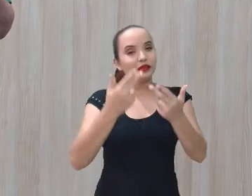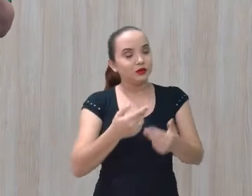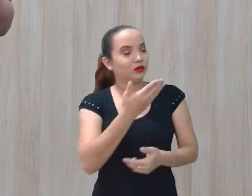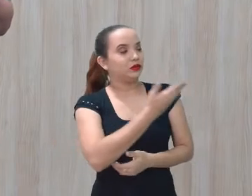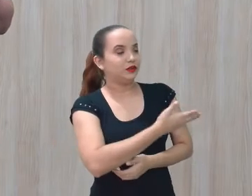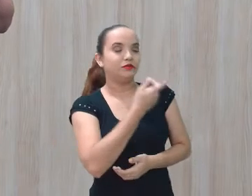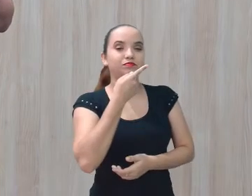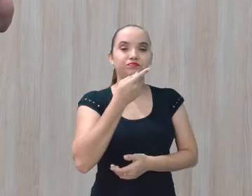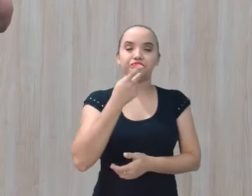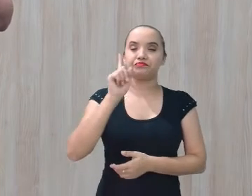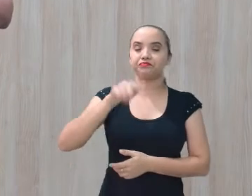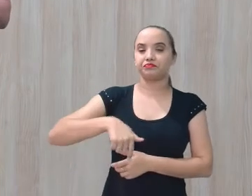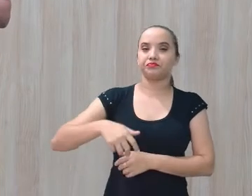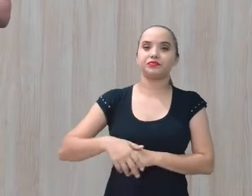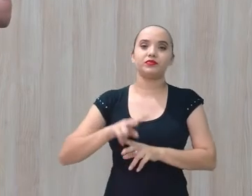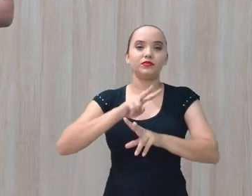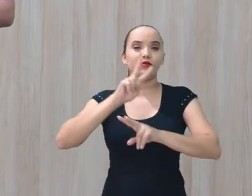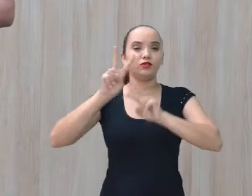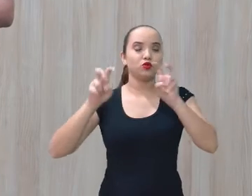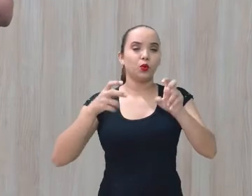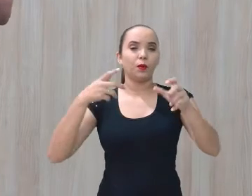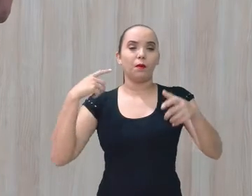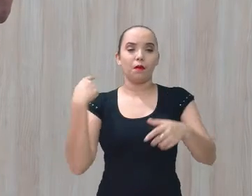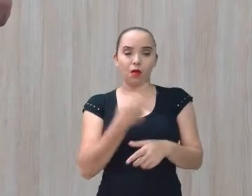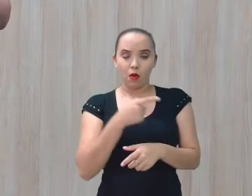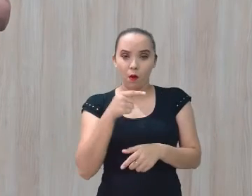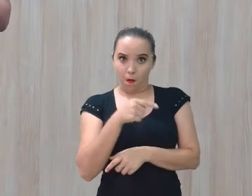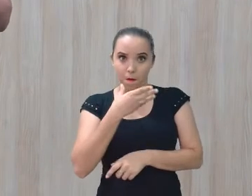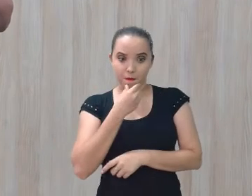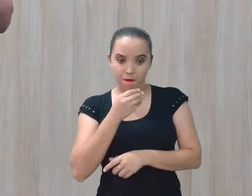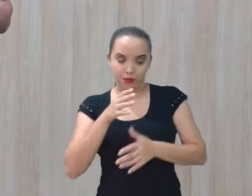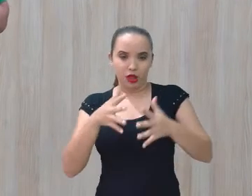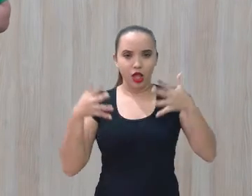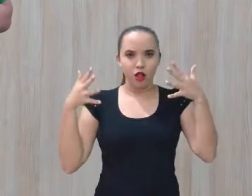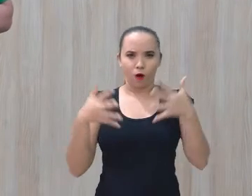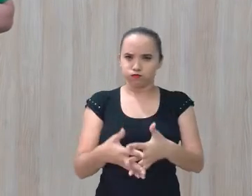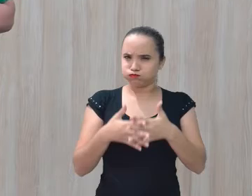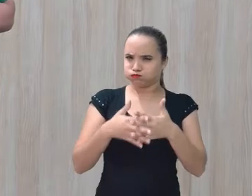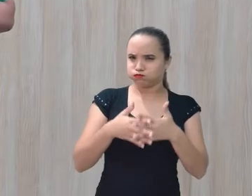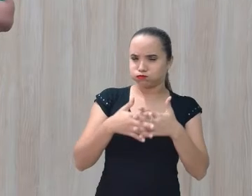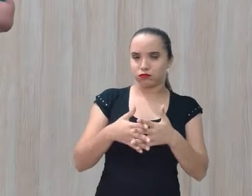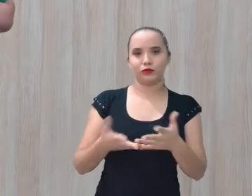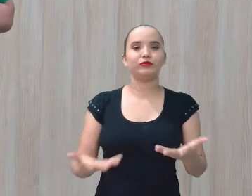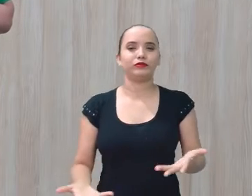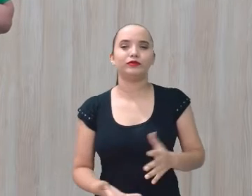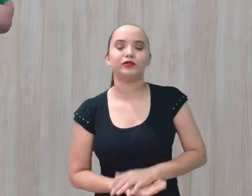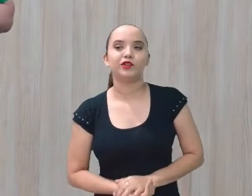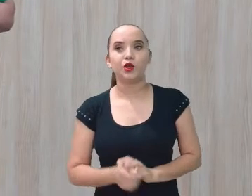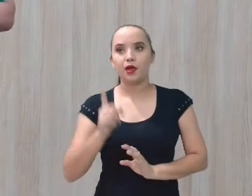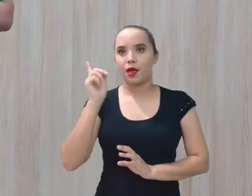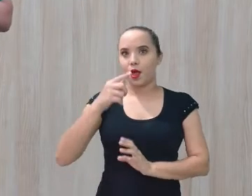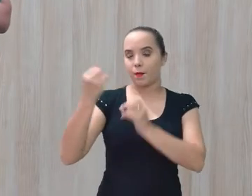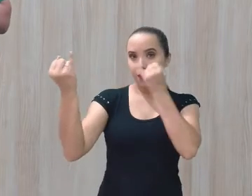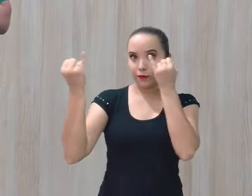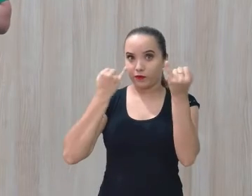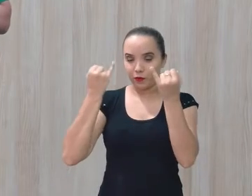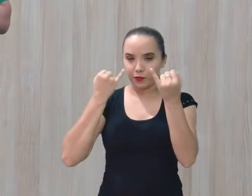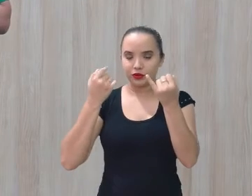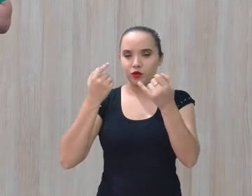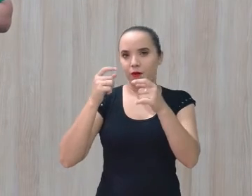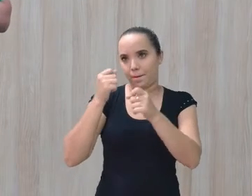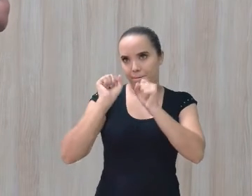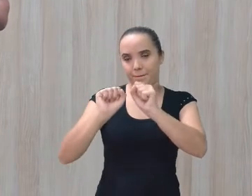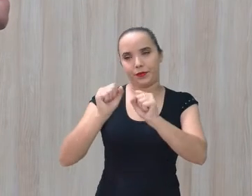falando dessa menina, que pode ser também, essa é uma informação implícita que eu vou trazer aqui. De repente ele está assim